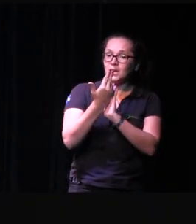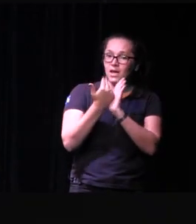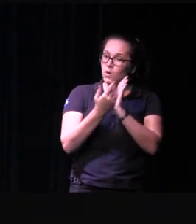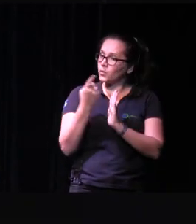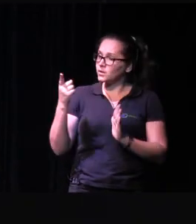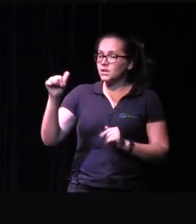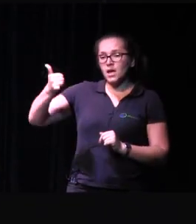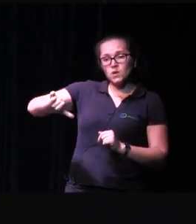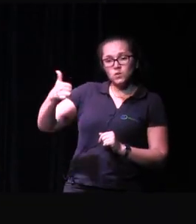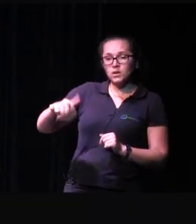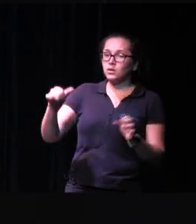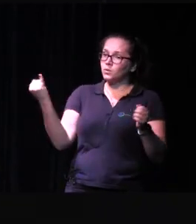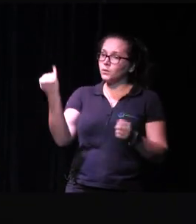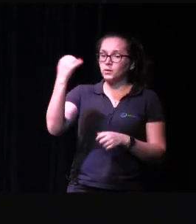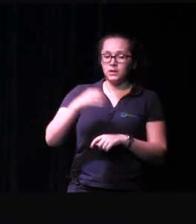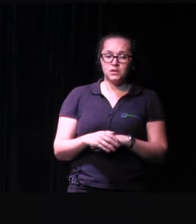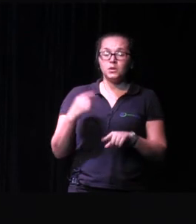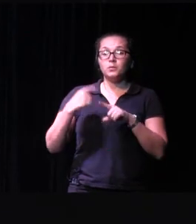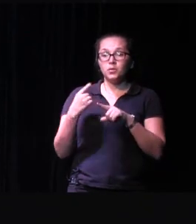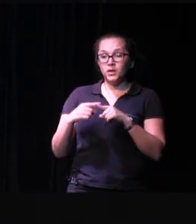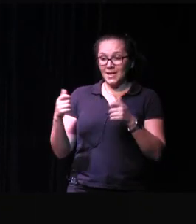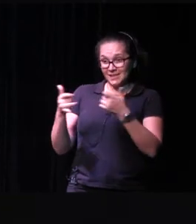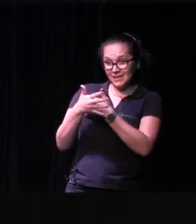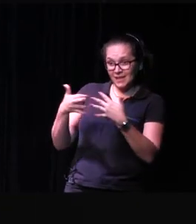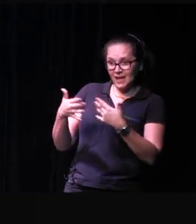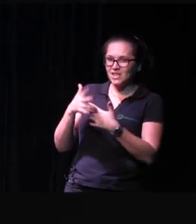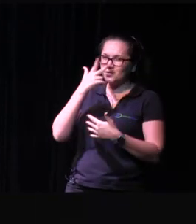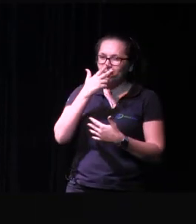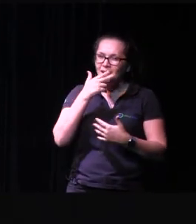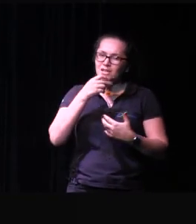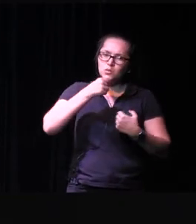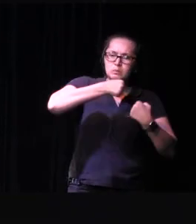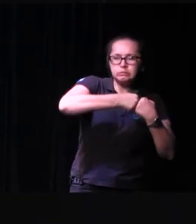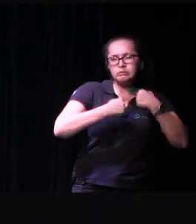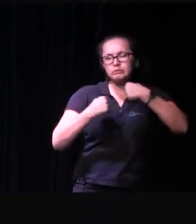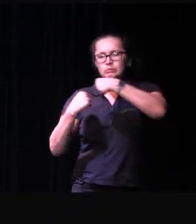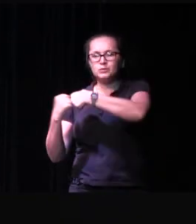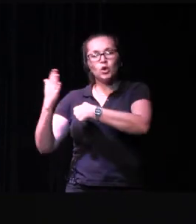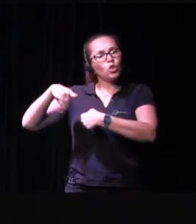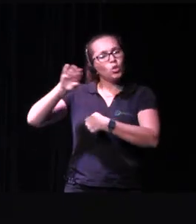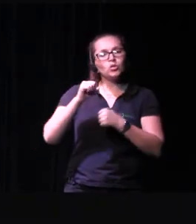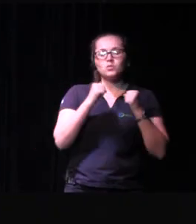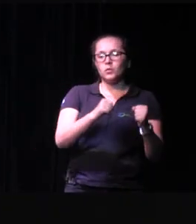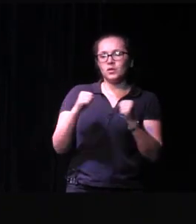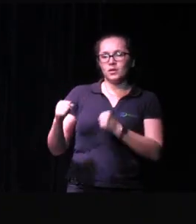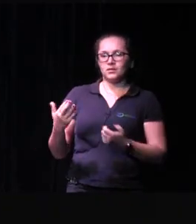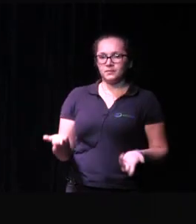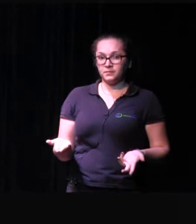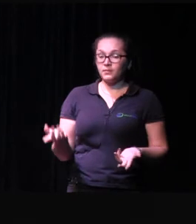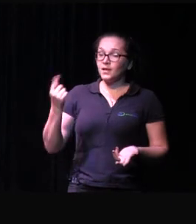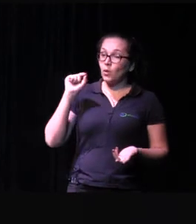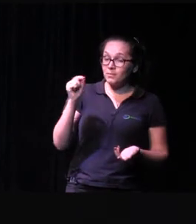E o desenho, ele é resultado disso, porque ele é uma despacidade, uma disputa o tempo todo, entre todas essas forças.